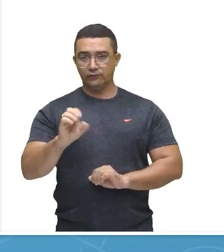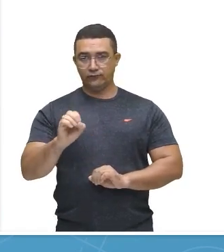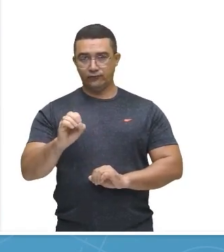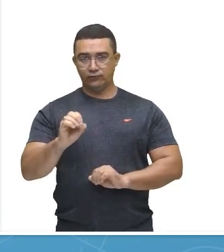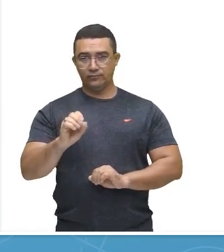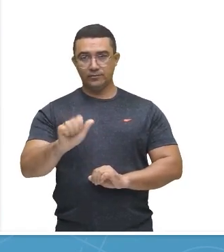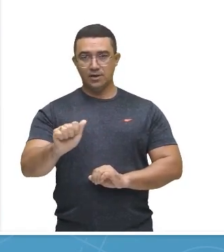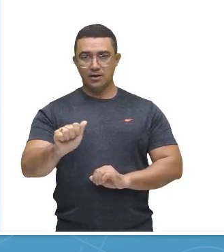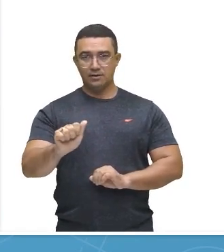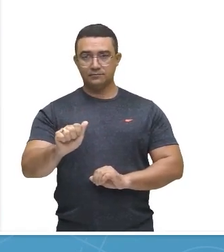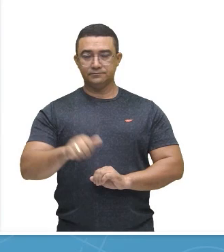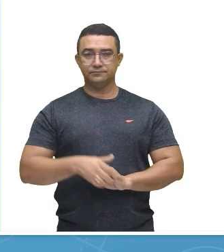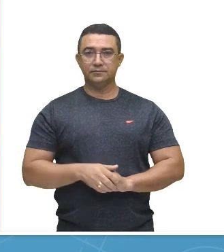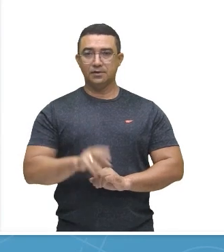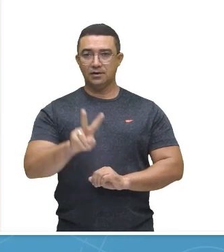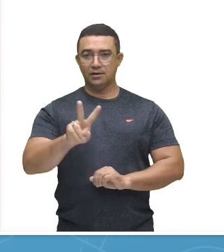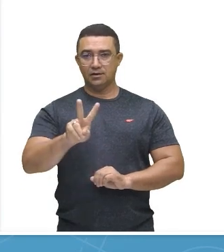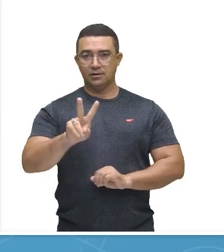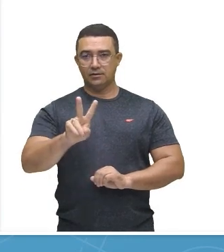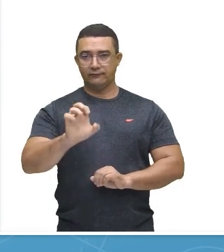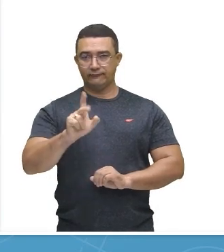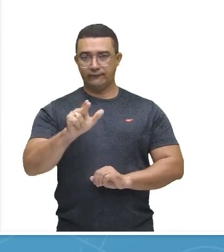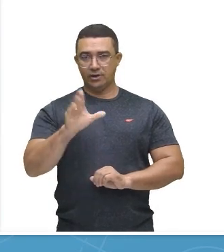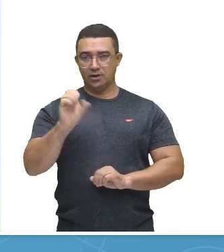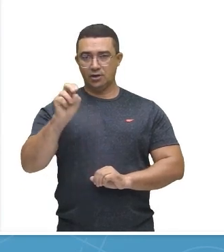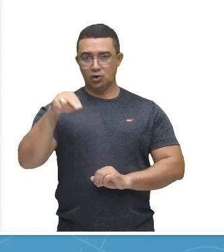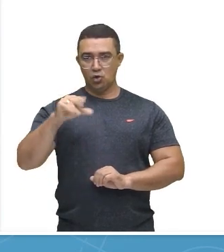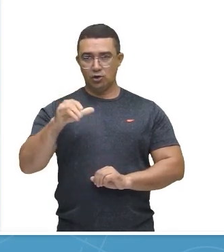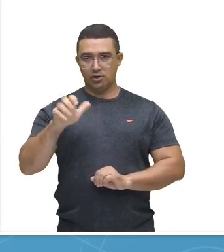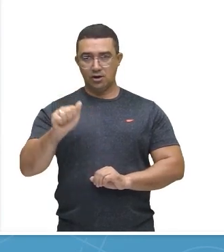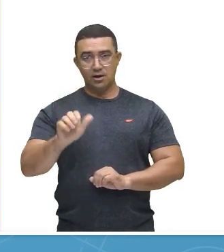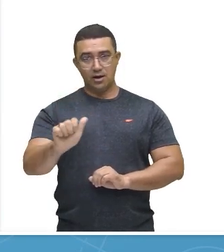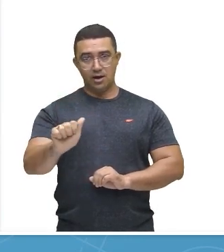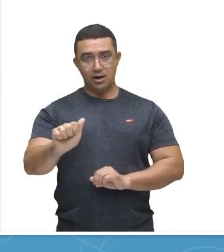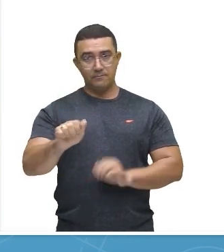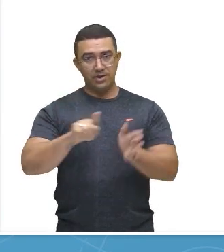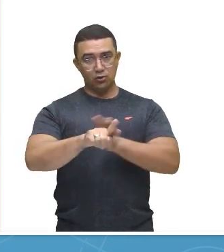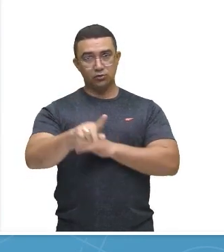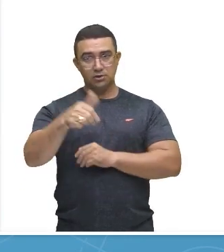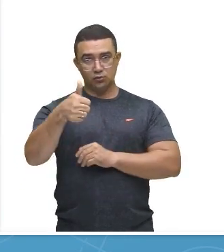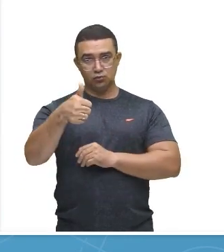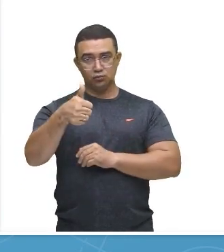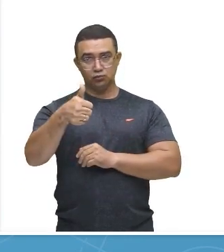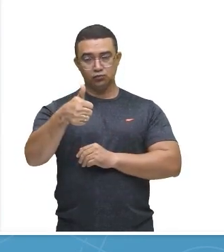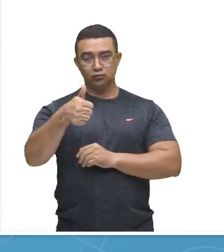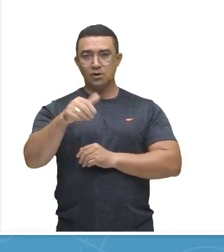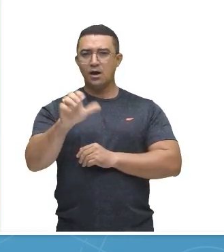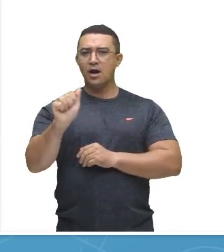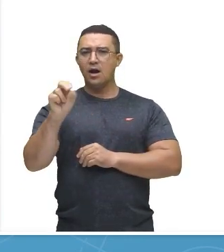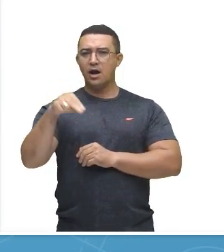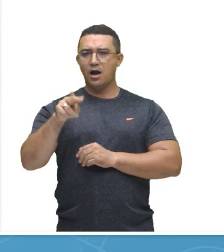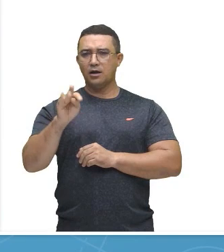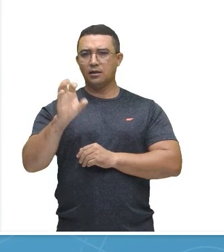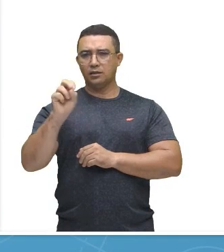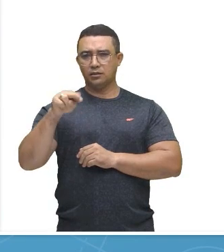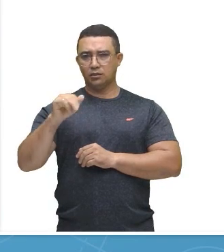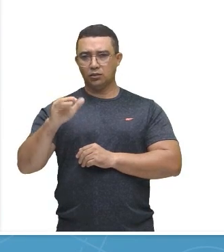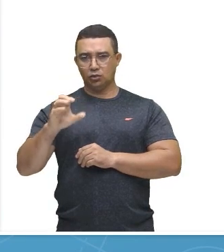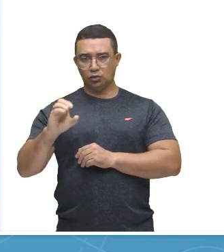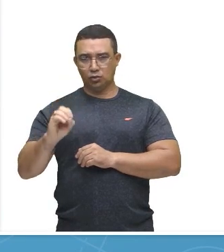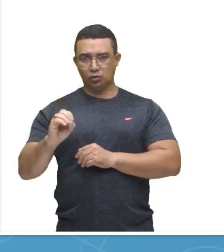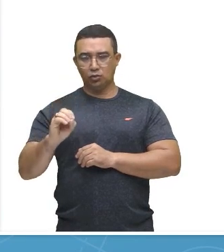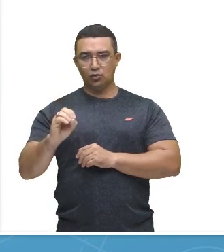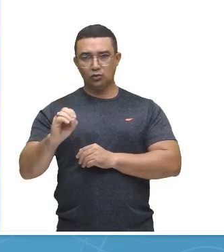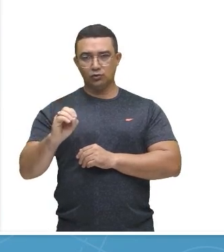Ivo disse letra A, Verônica disse letra A também para a primeira, não é isso? E o Antônio também participando aqui,